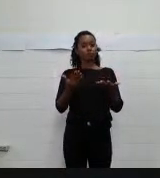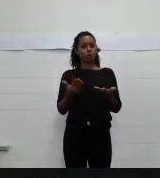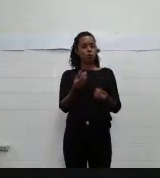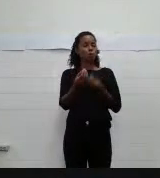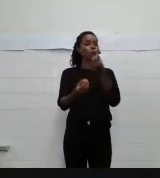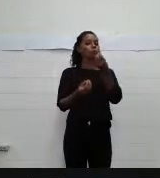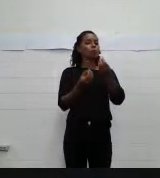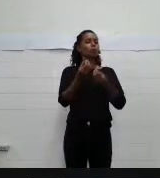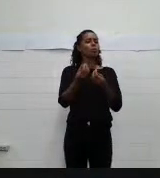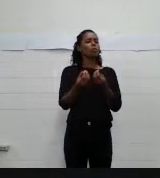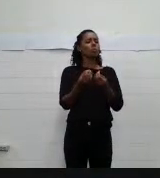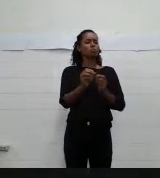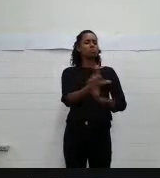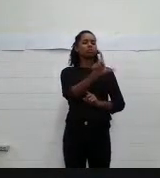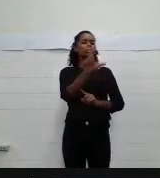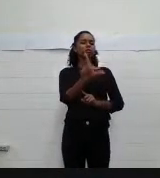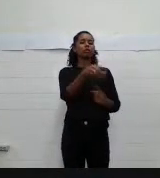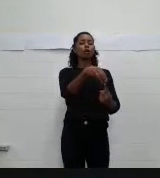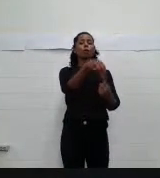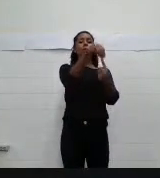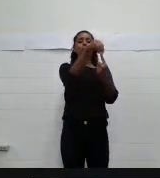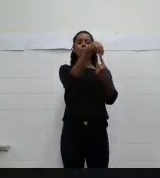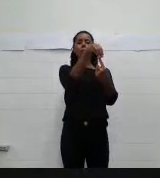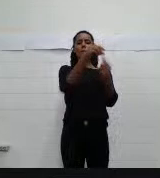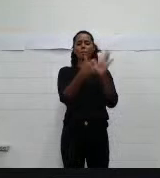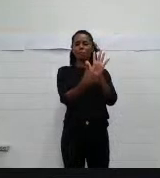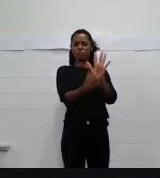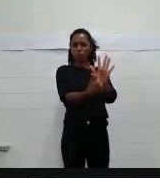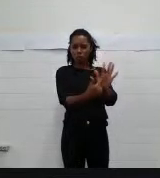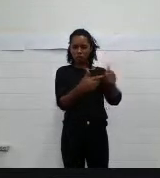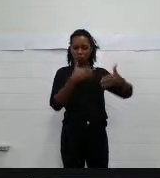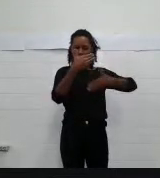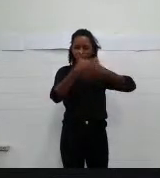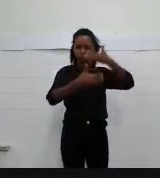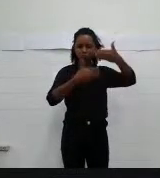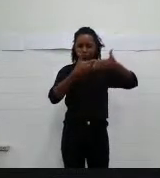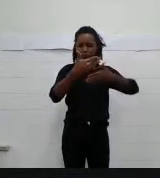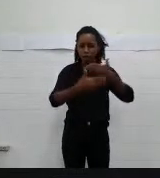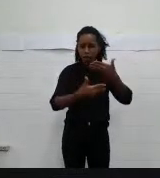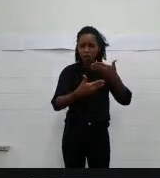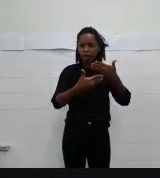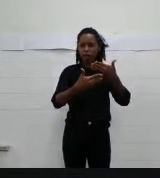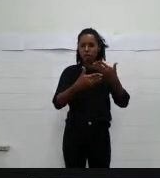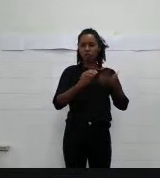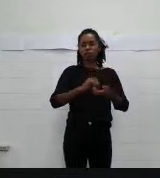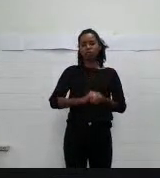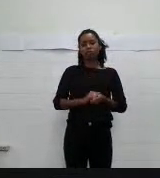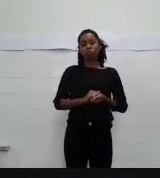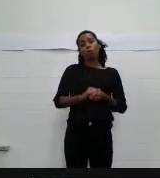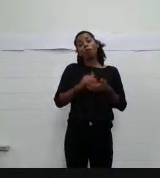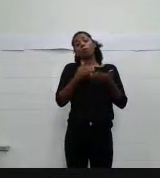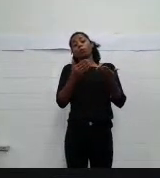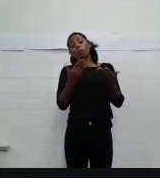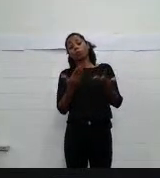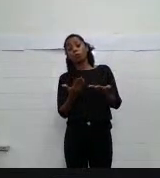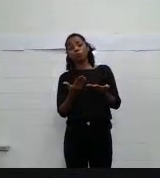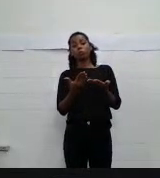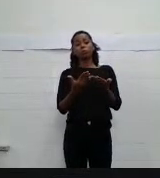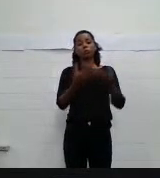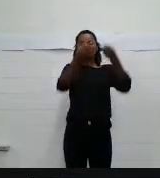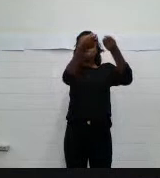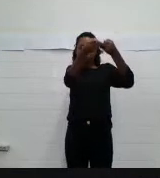literatura hegemônica trata a trajetória de afro-brasileiros ou trata as histórias